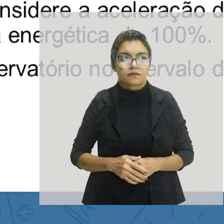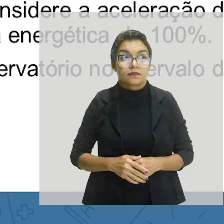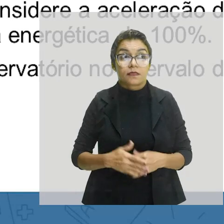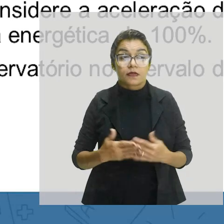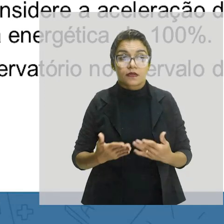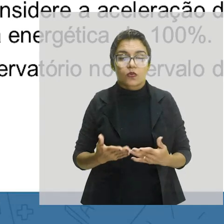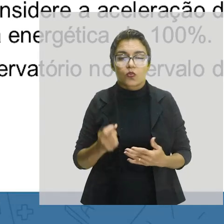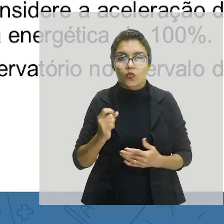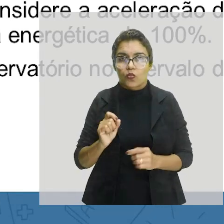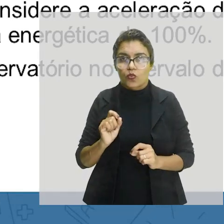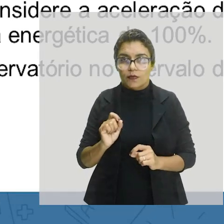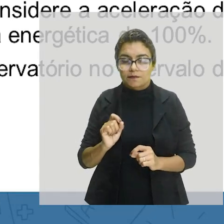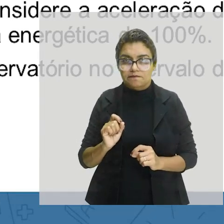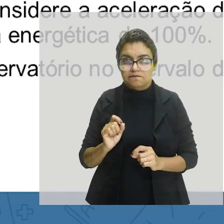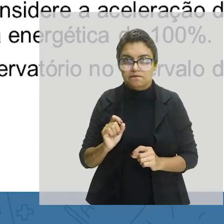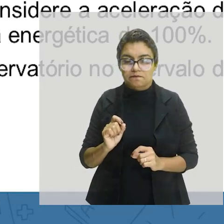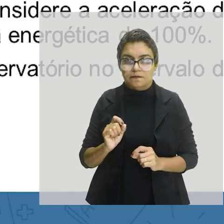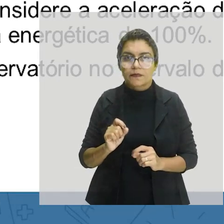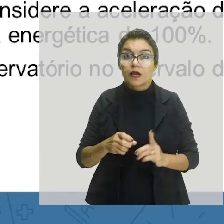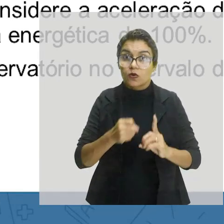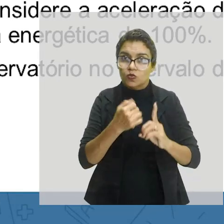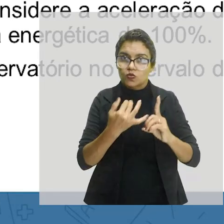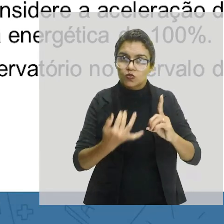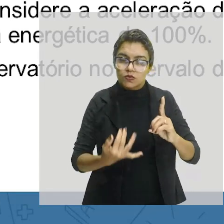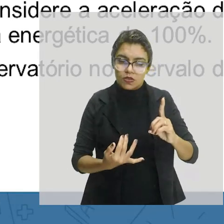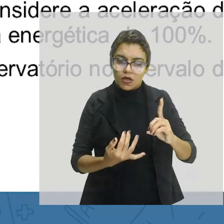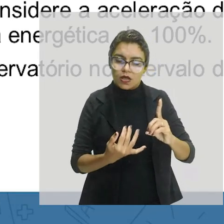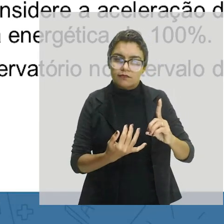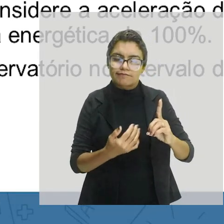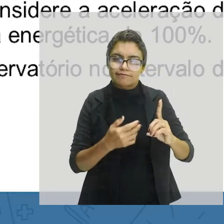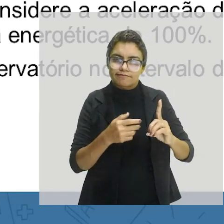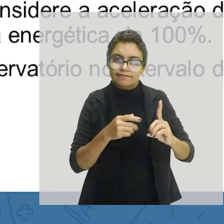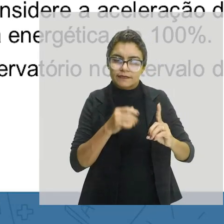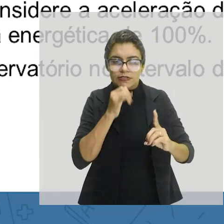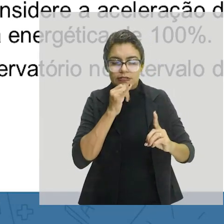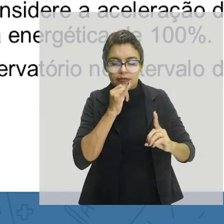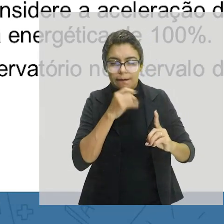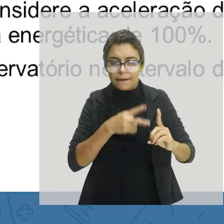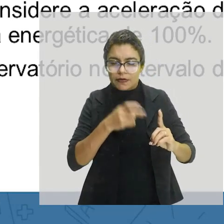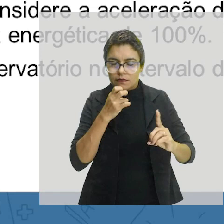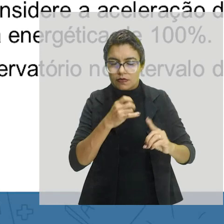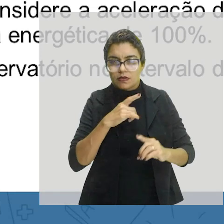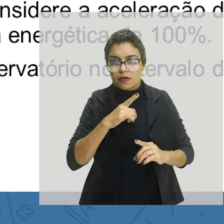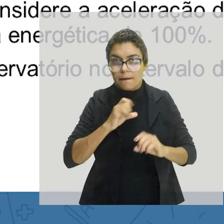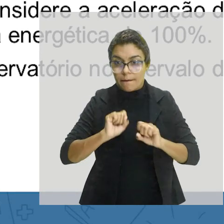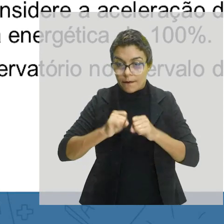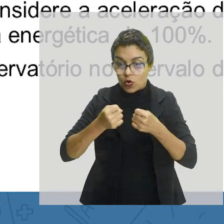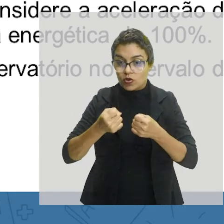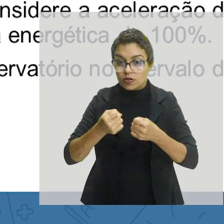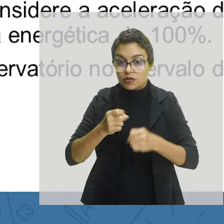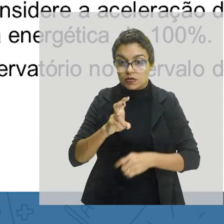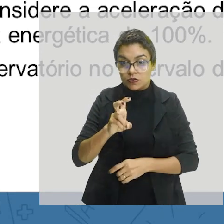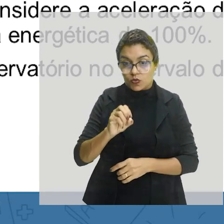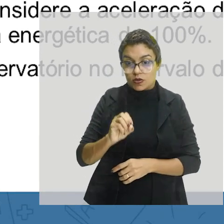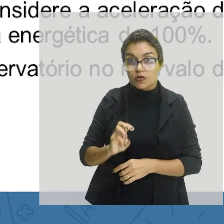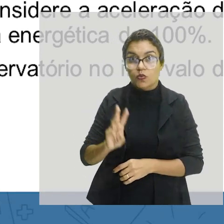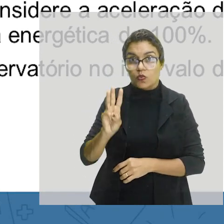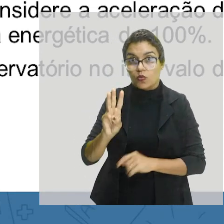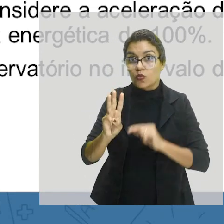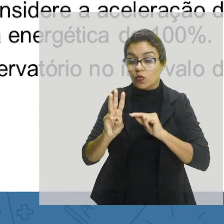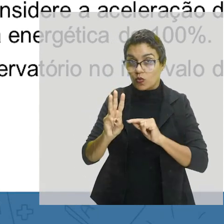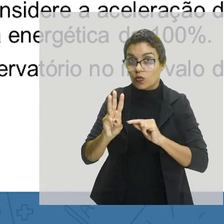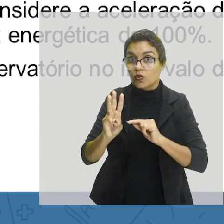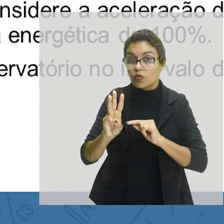vamos fazer o seguinte, vamos pegar os dados, né? Nós temos aí uma potência de 50 watts, e isso